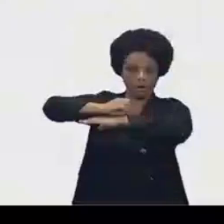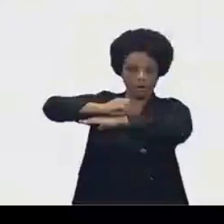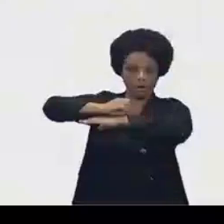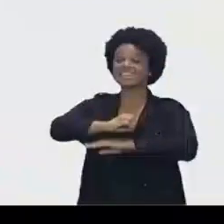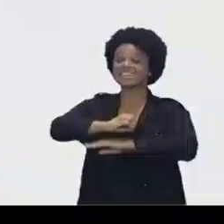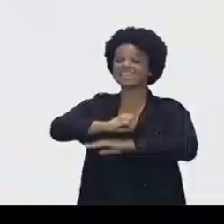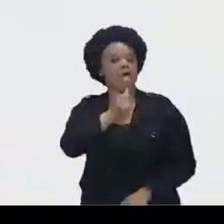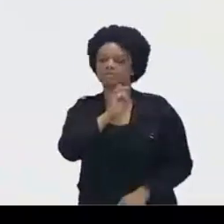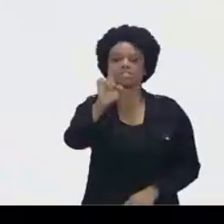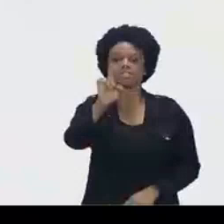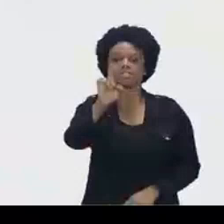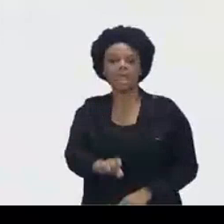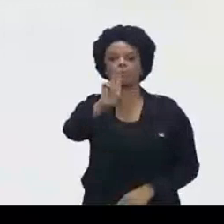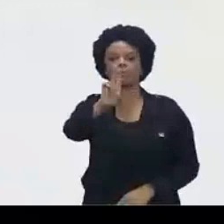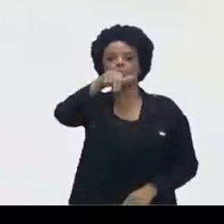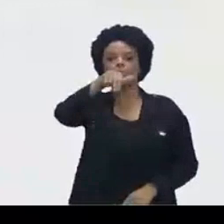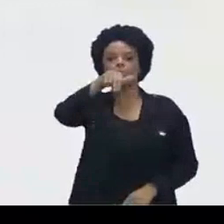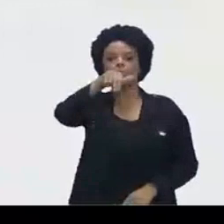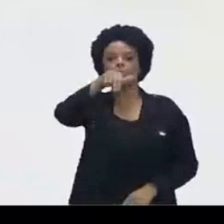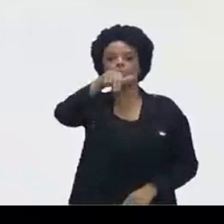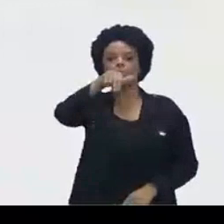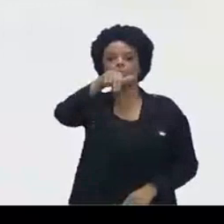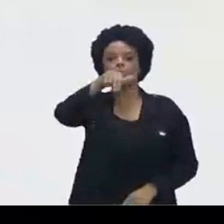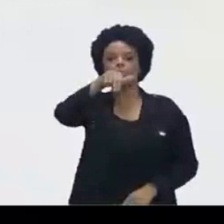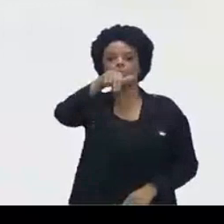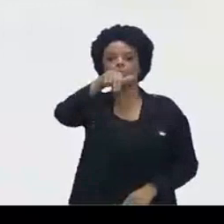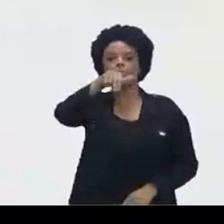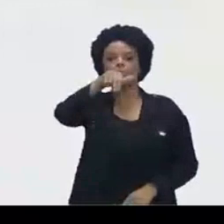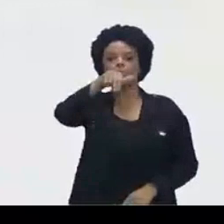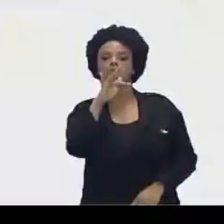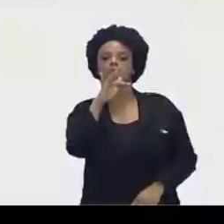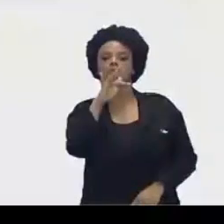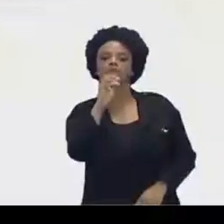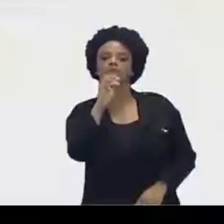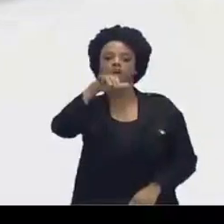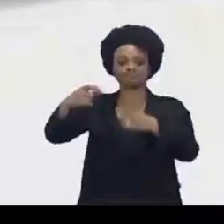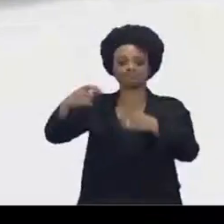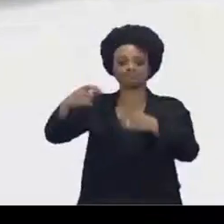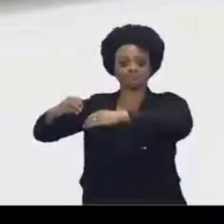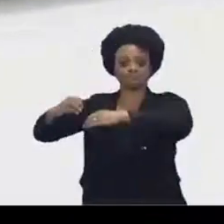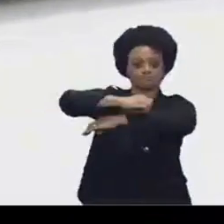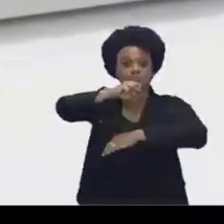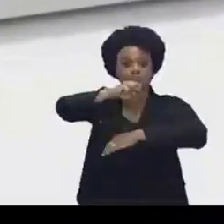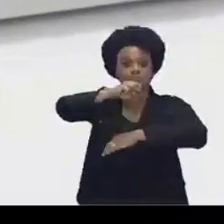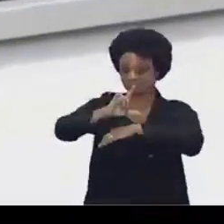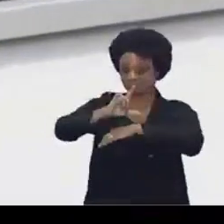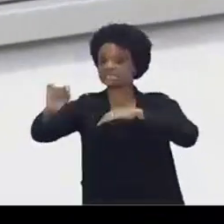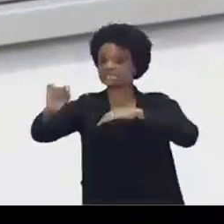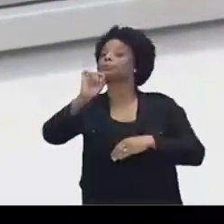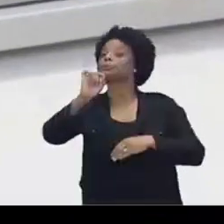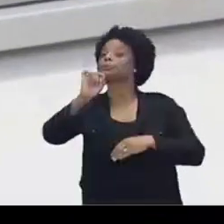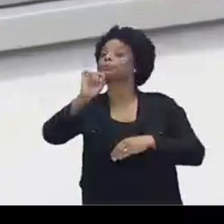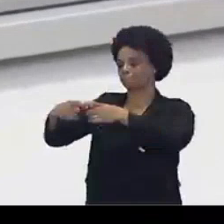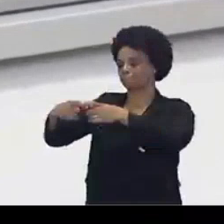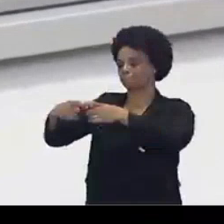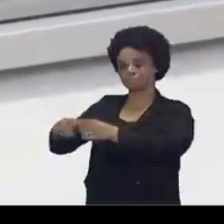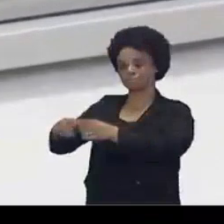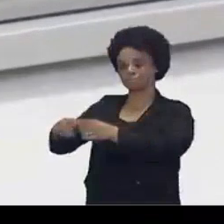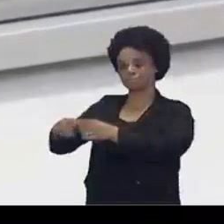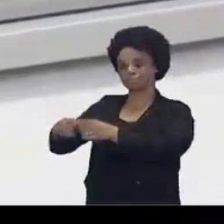uniforme. Por quê? Se eu sair de uma posição, é só você fazer a seguinte relação. Se você está com